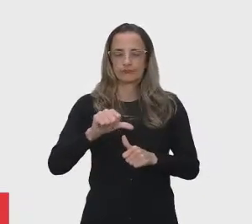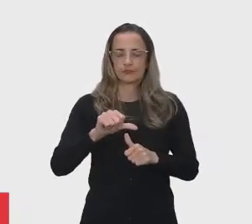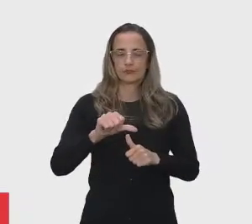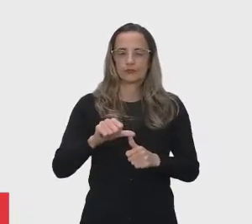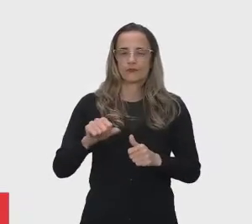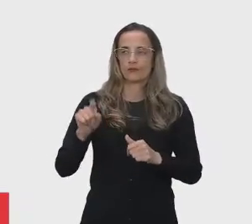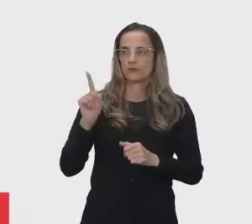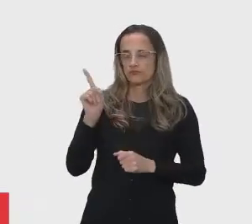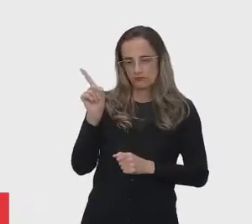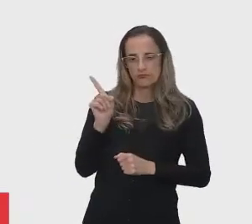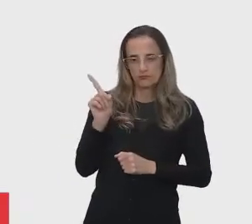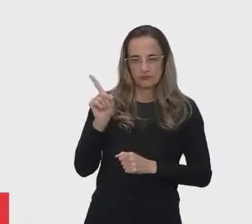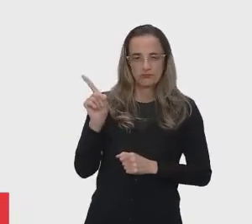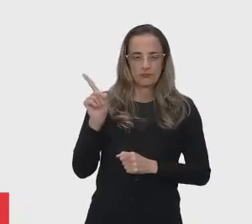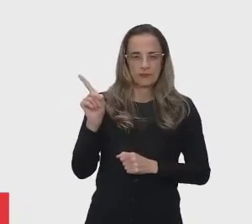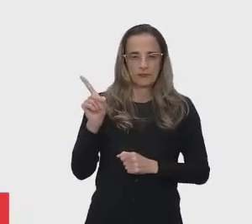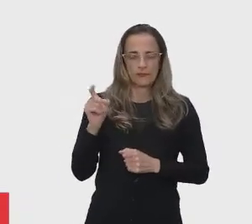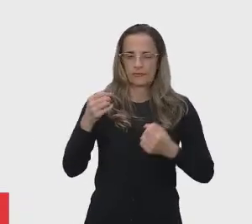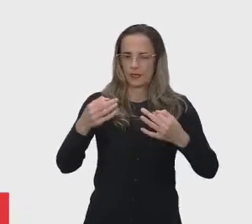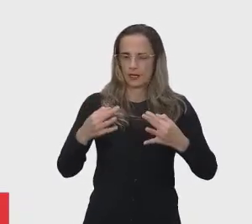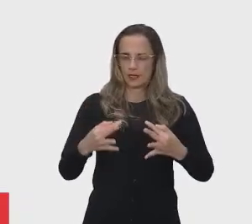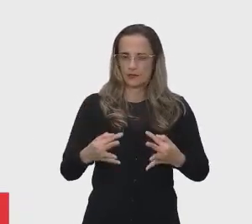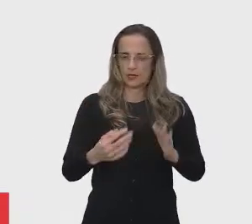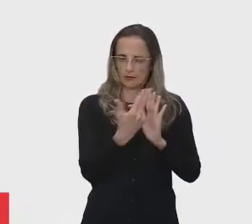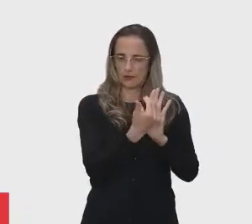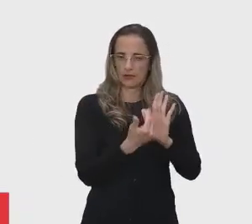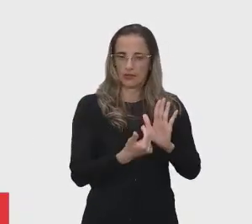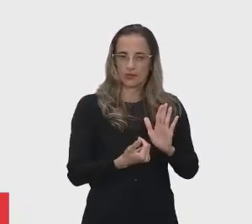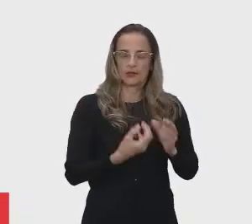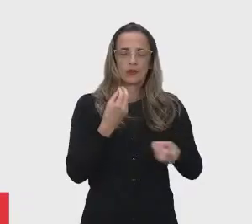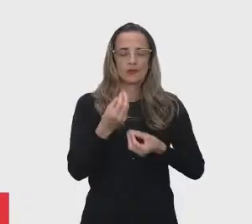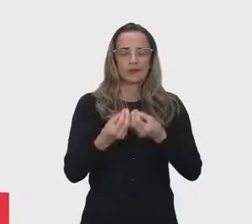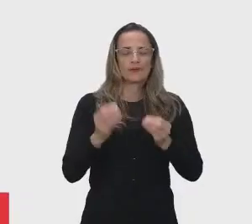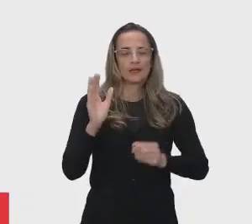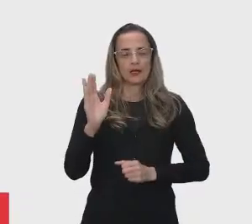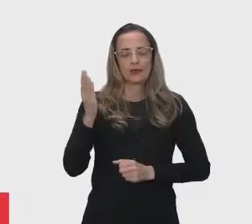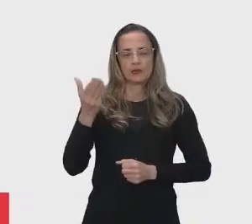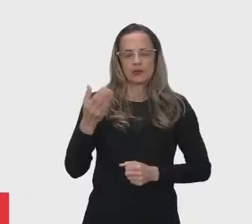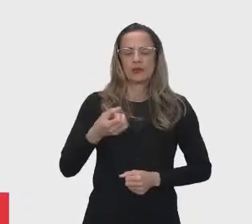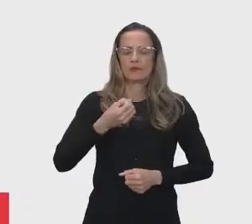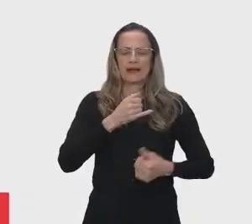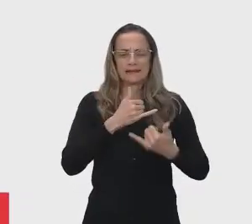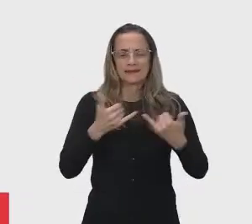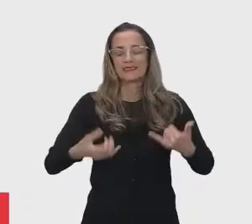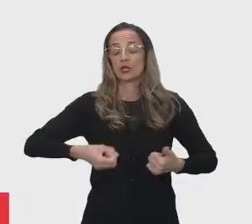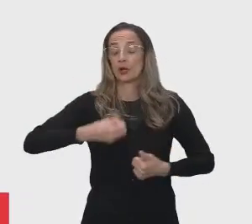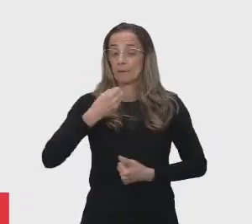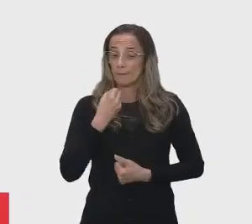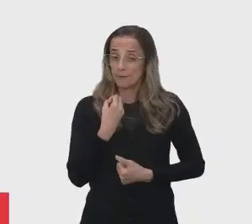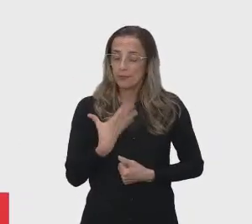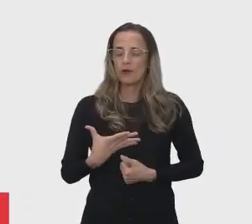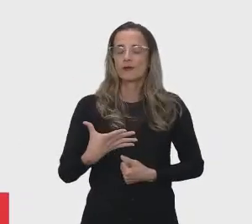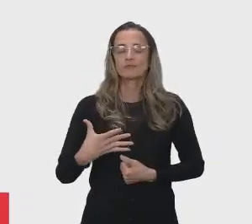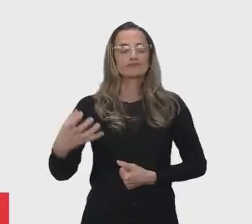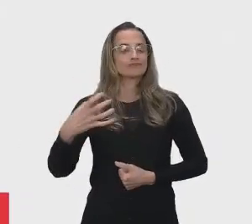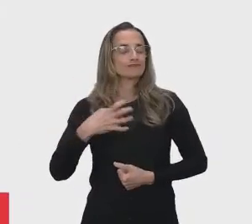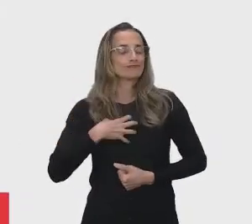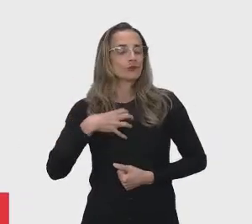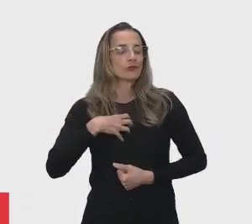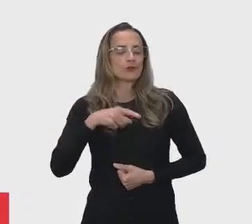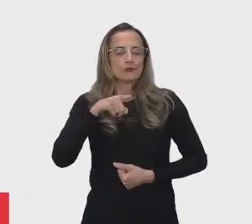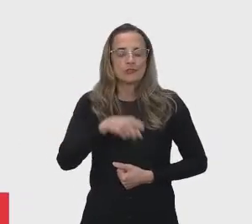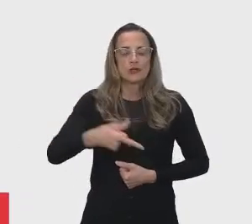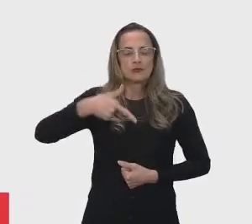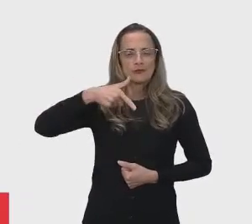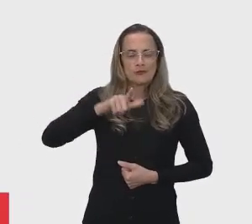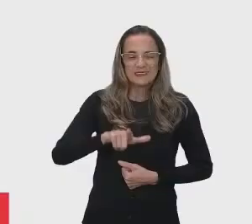essa energia boa. Tipo, não quer dizer que a energia é ruim, mas ele vai deixar essa energia de uma forma em que você consiga